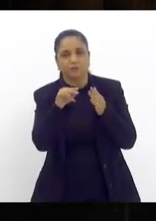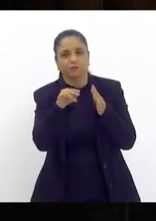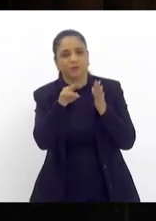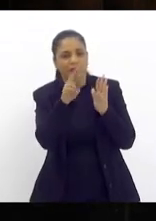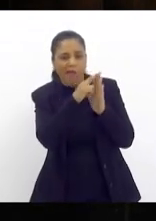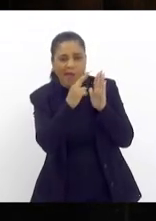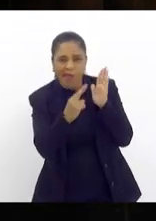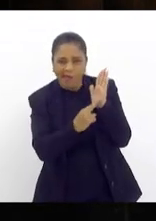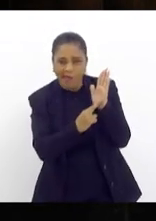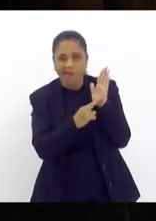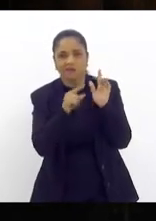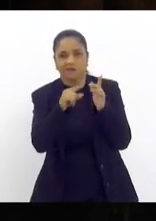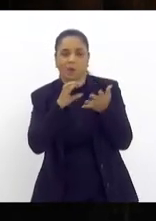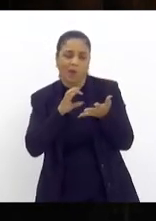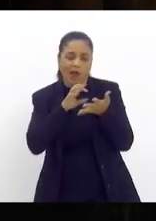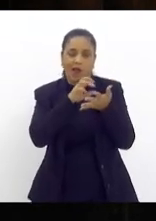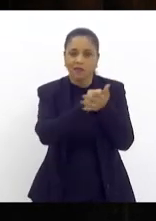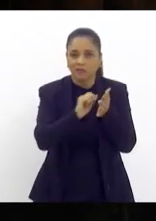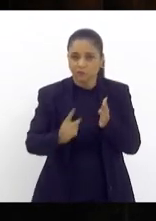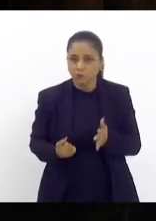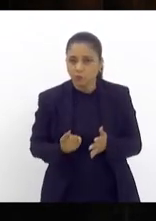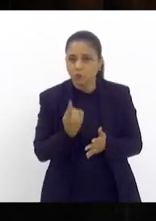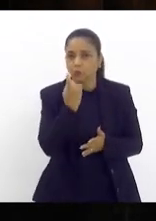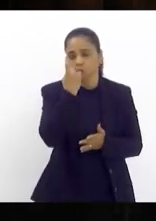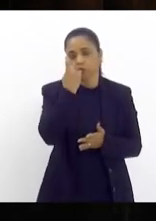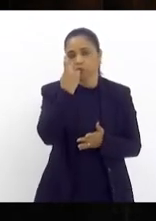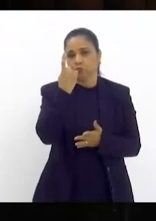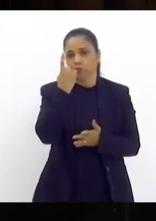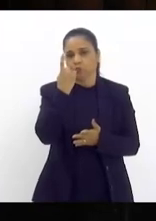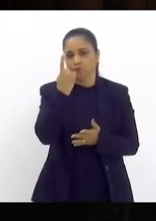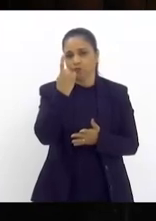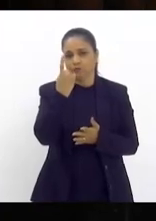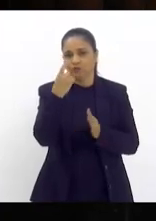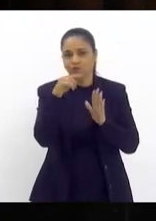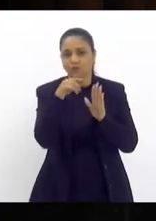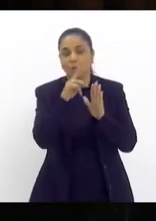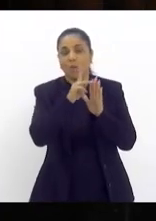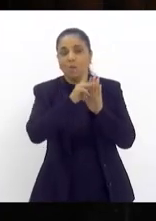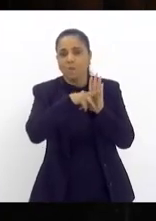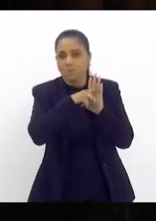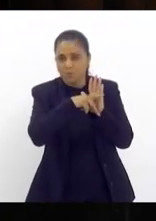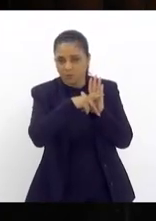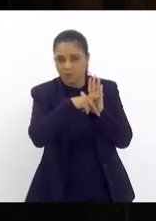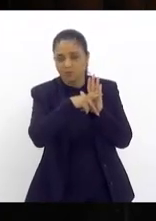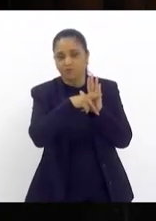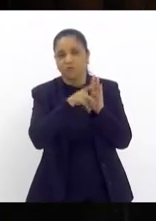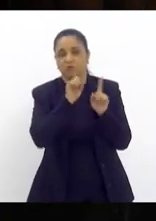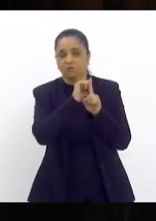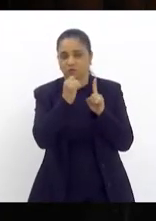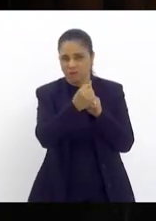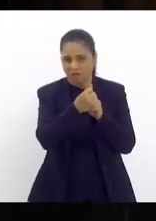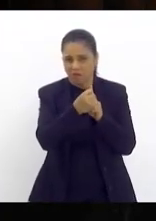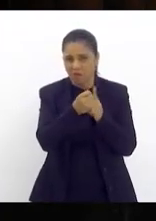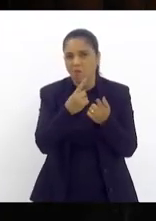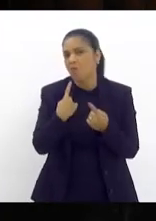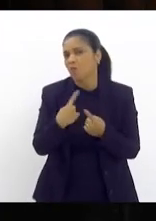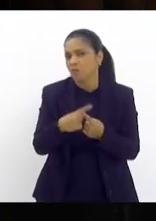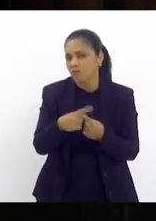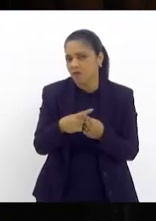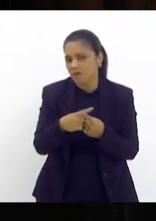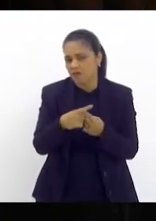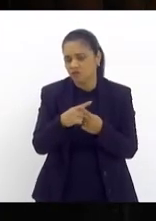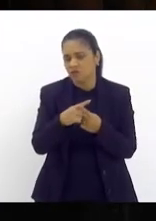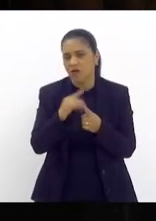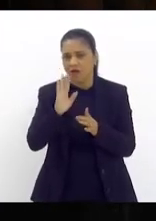o cadastro de acesso a programas sociais. Então, não tem porquê, só pelo fato de ter passado a eleição, do governador Cláudio Castro